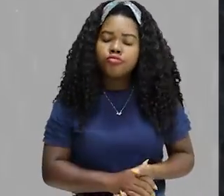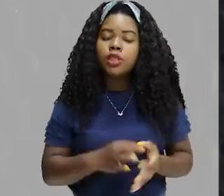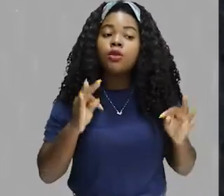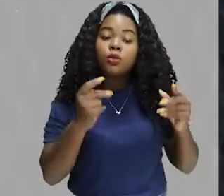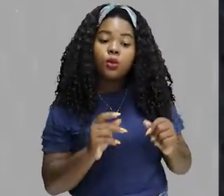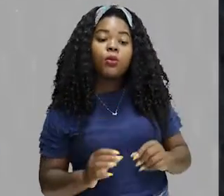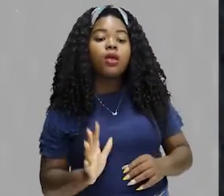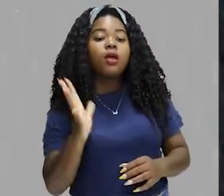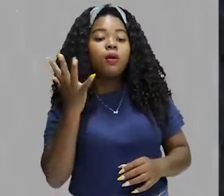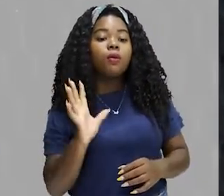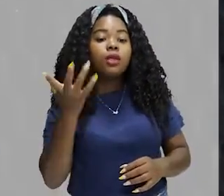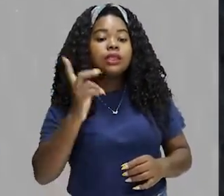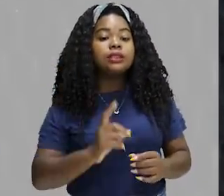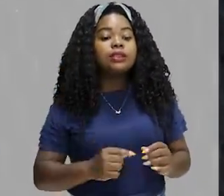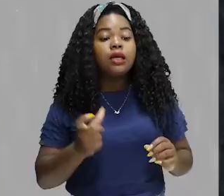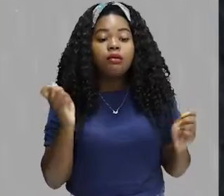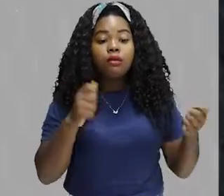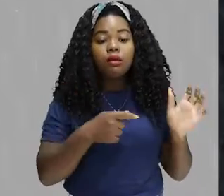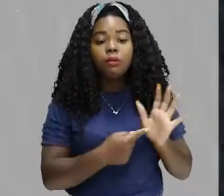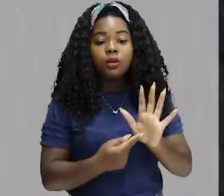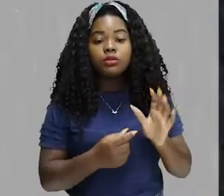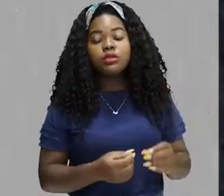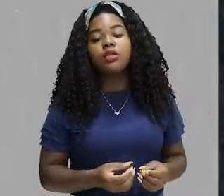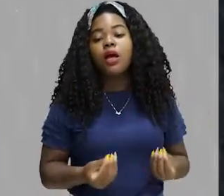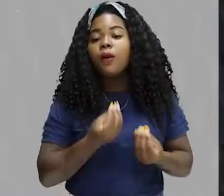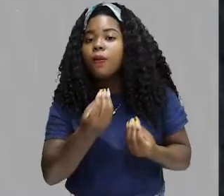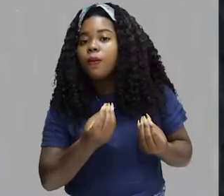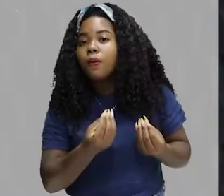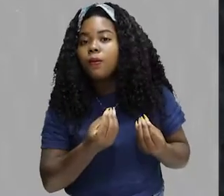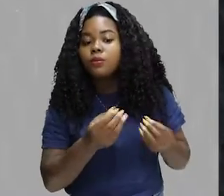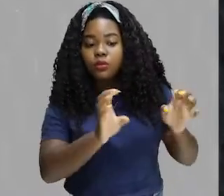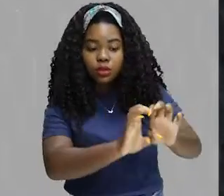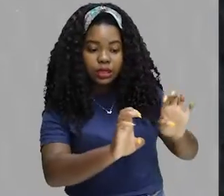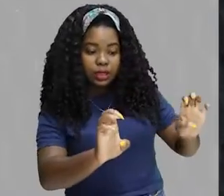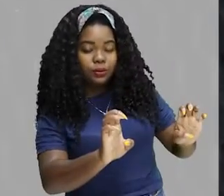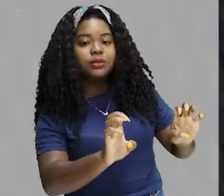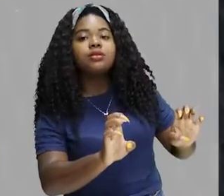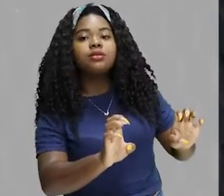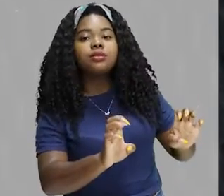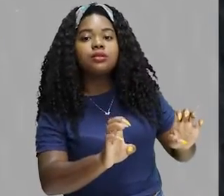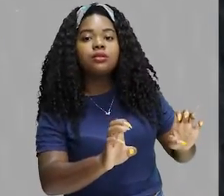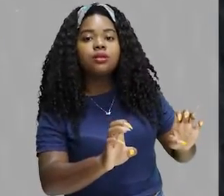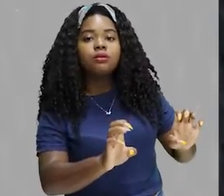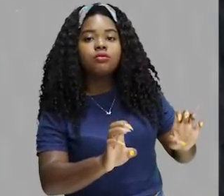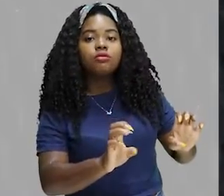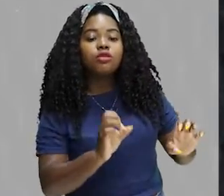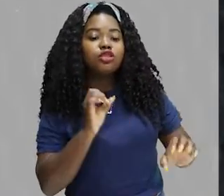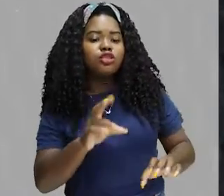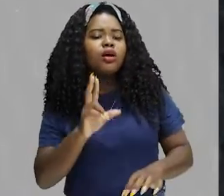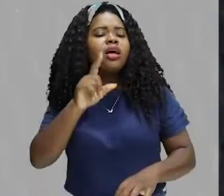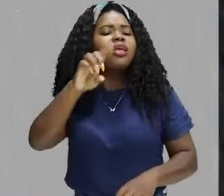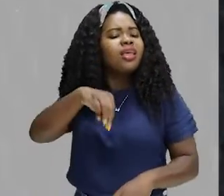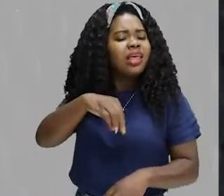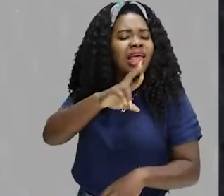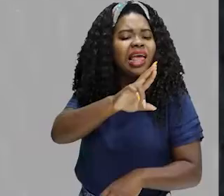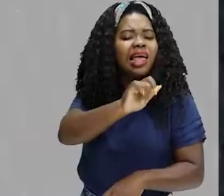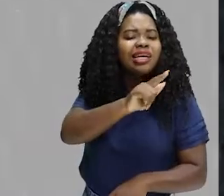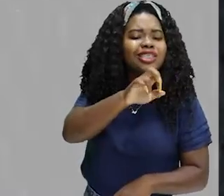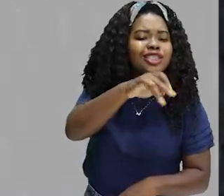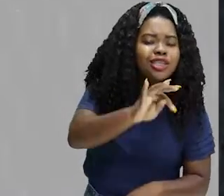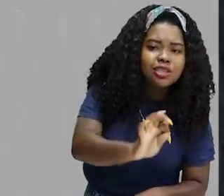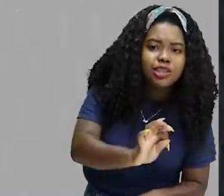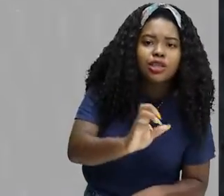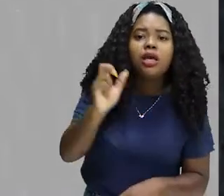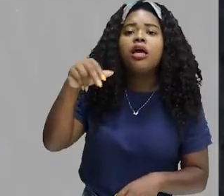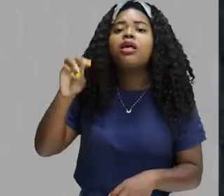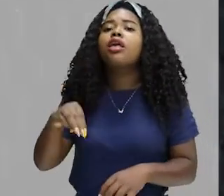reação eu devo mostrar através de uma equação química, não só quem são os reagentes e quem são os produtos, mas também